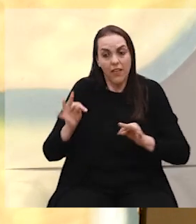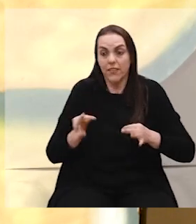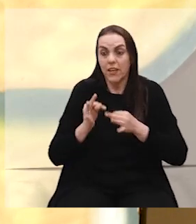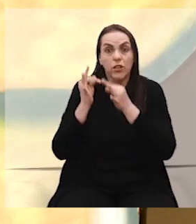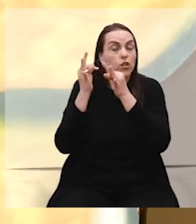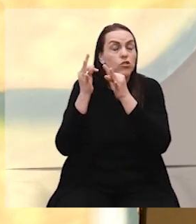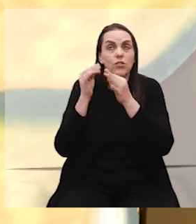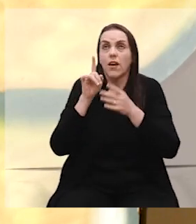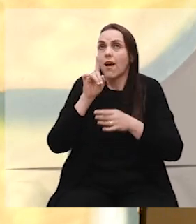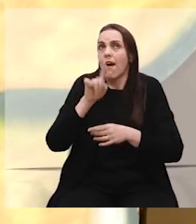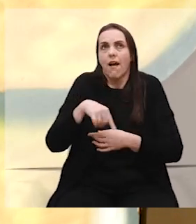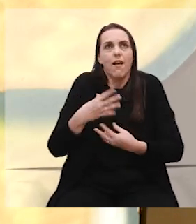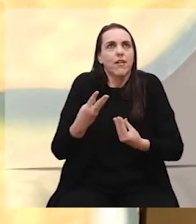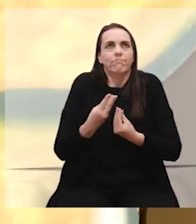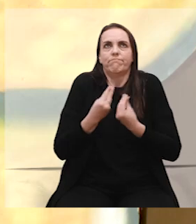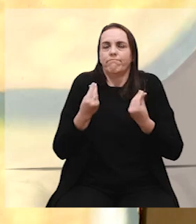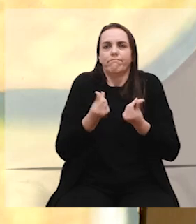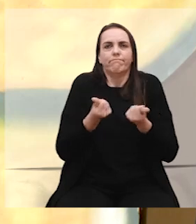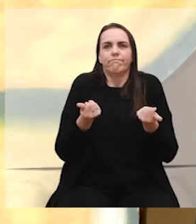essa tecnologia,